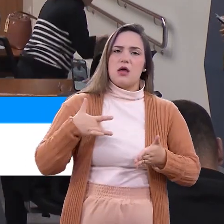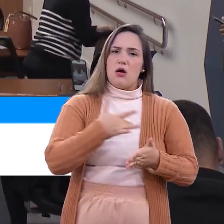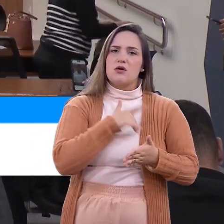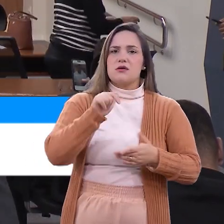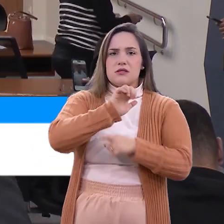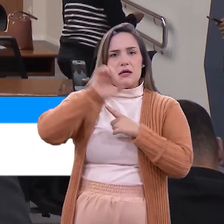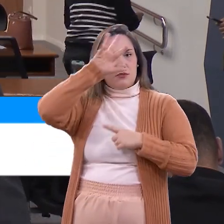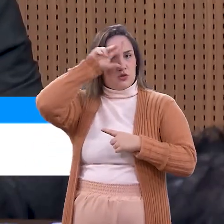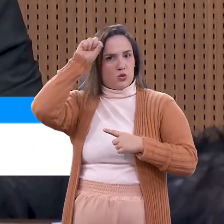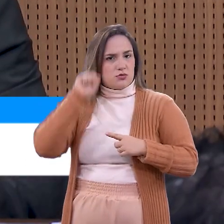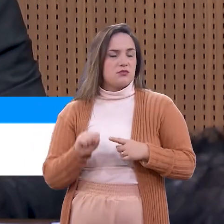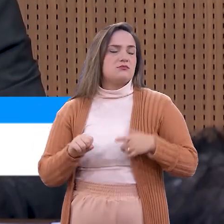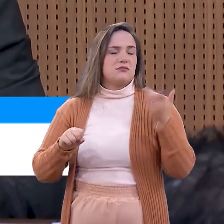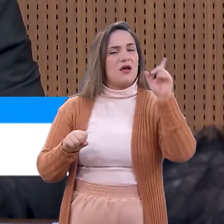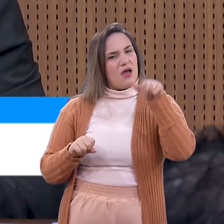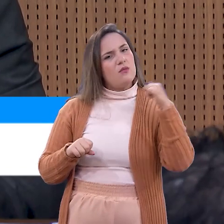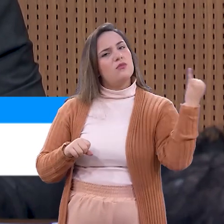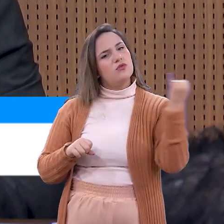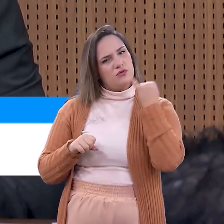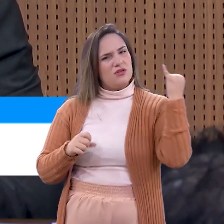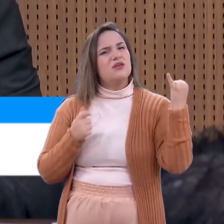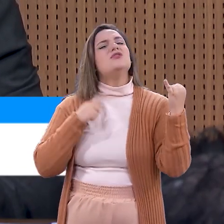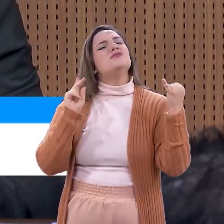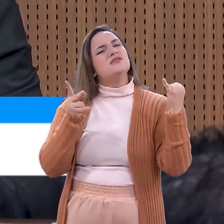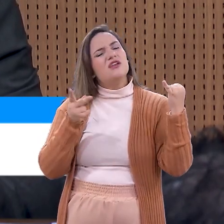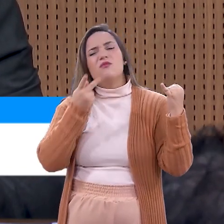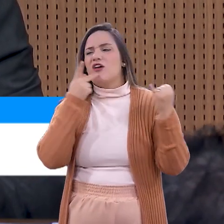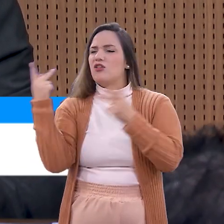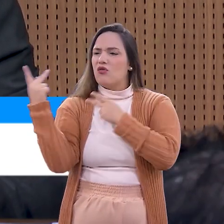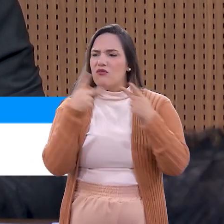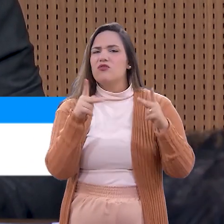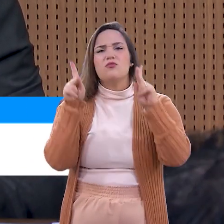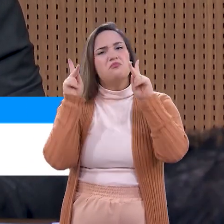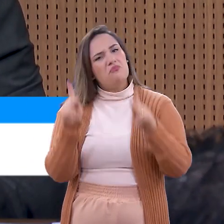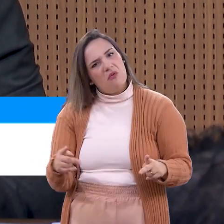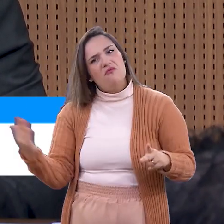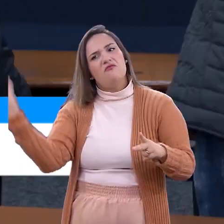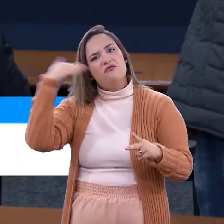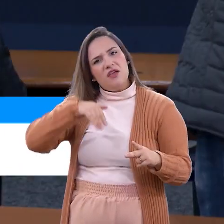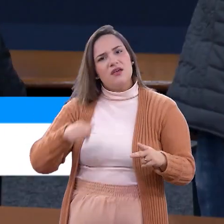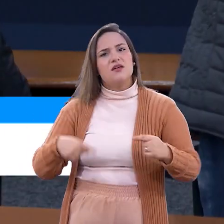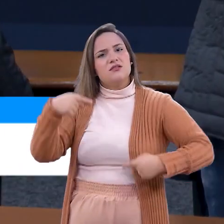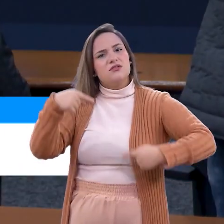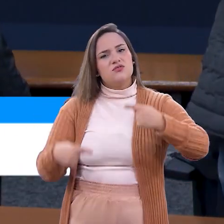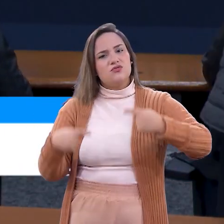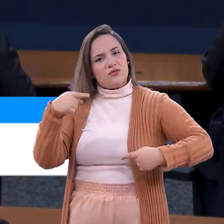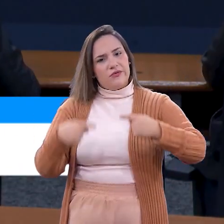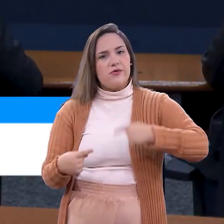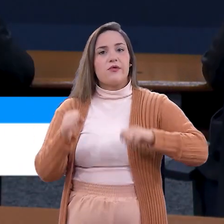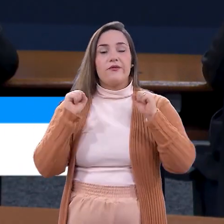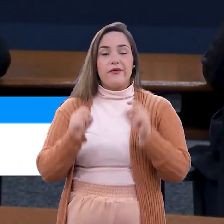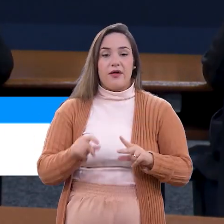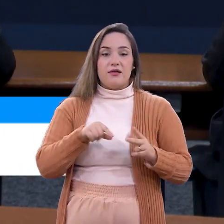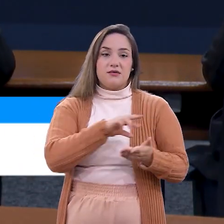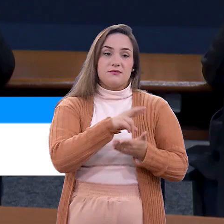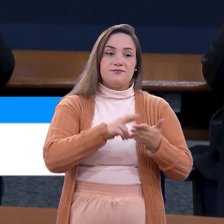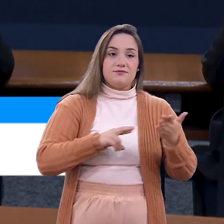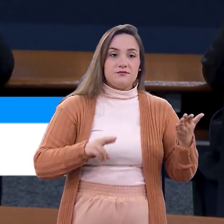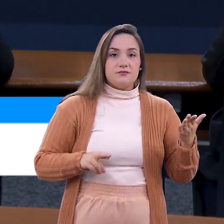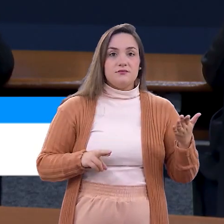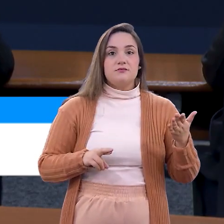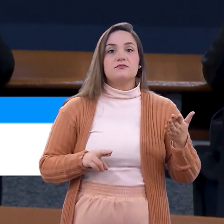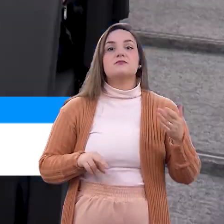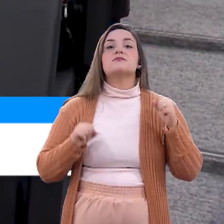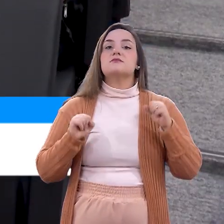Grosso do Sul e importante também a gente sempre faz o convite paraa população vim discutir e depois esse relatório fica à disposição também da